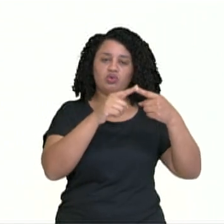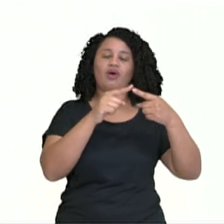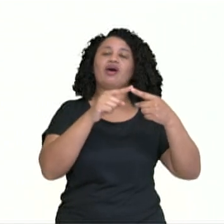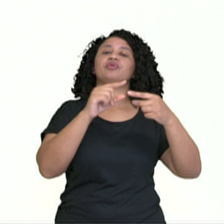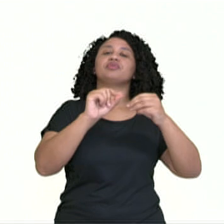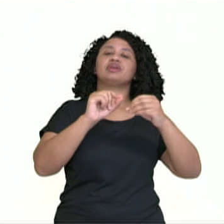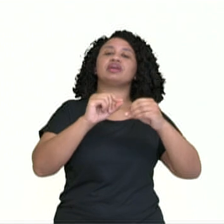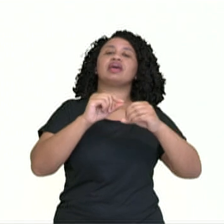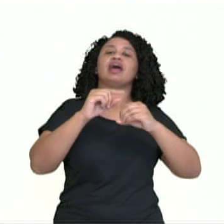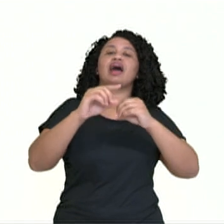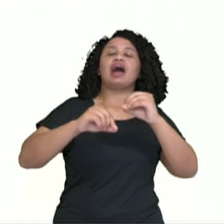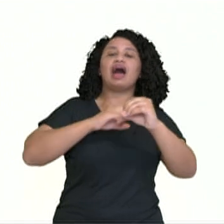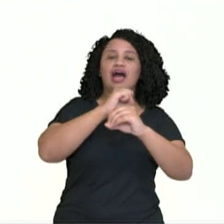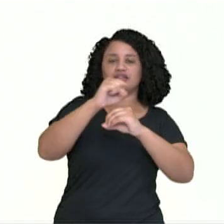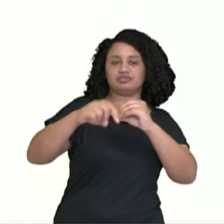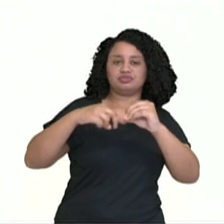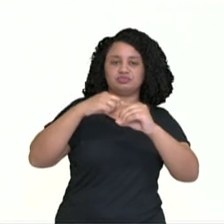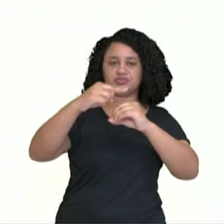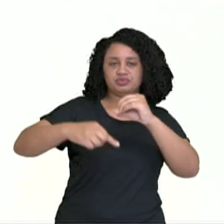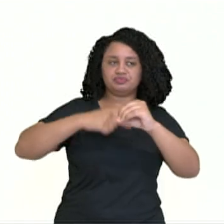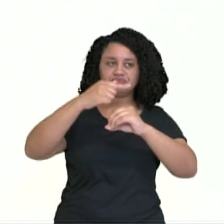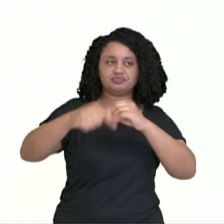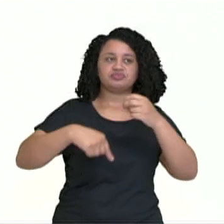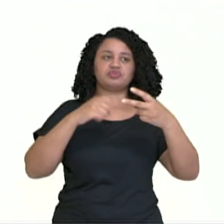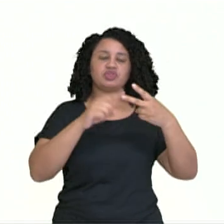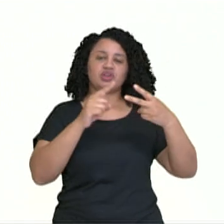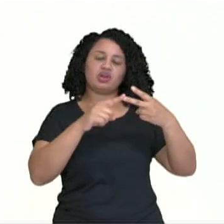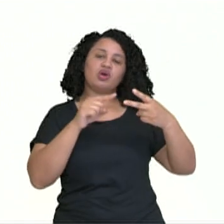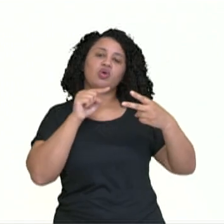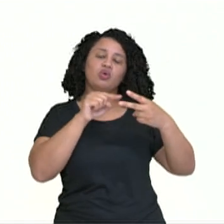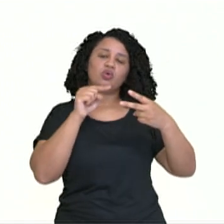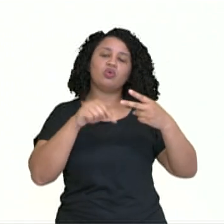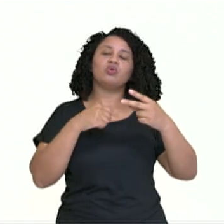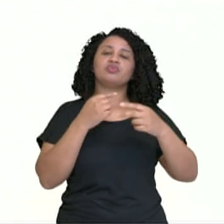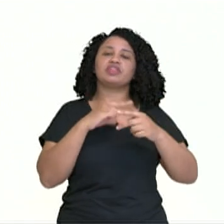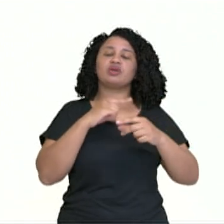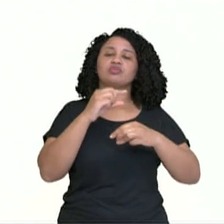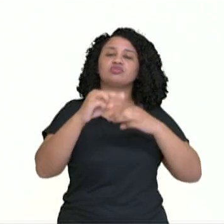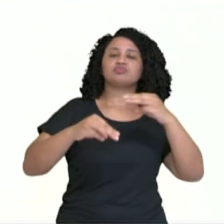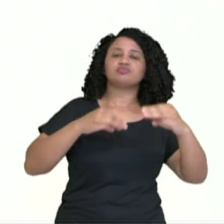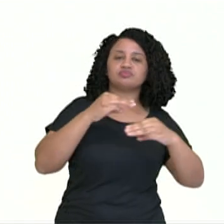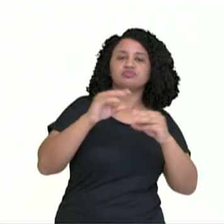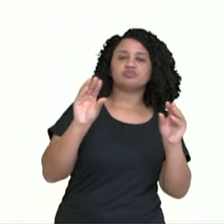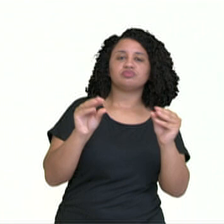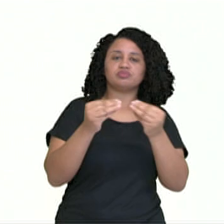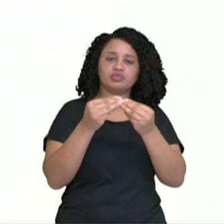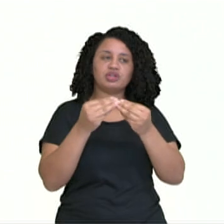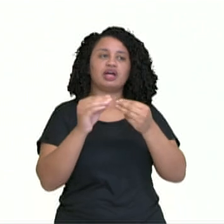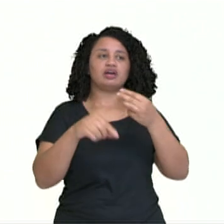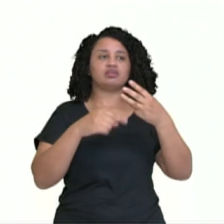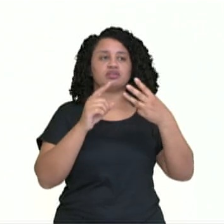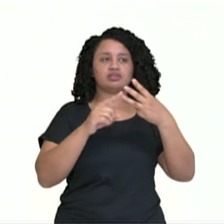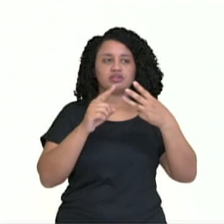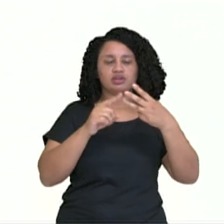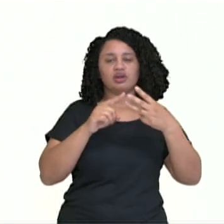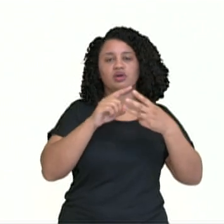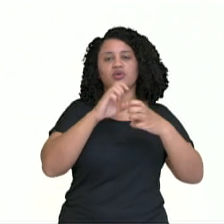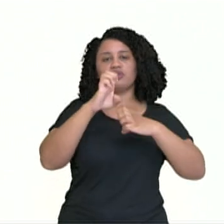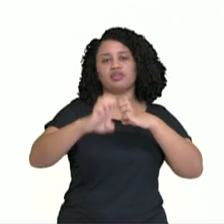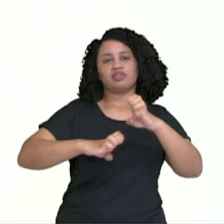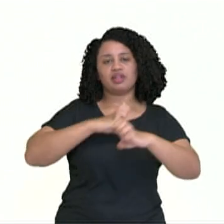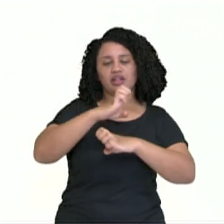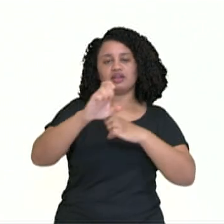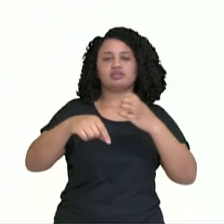moléculas, 1 mol de fórmula química qualquer, 1 mol de íons, 1 mol de elétrons. Independente de